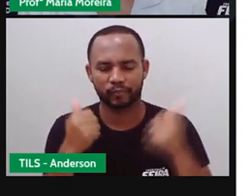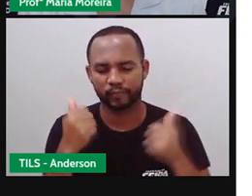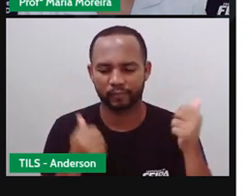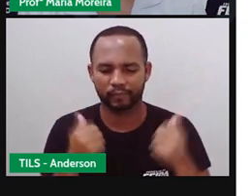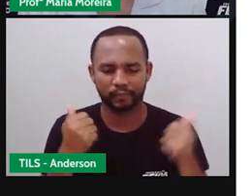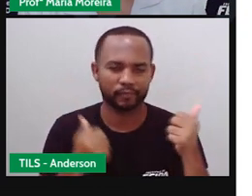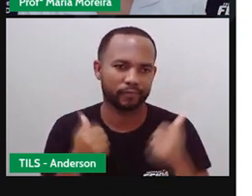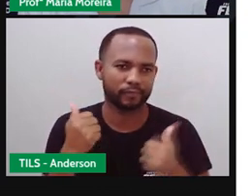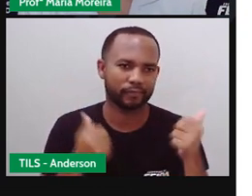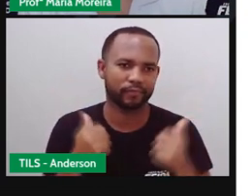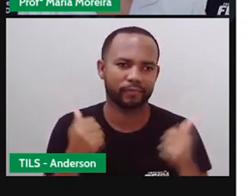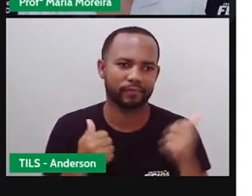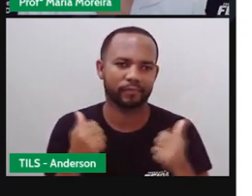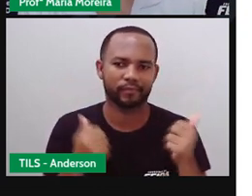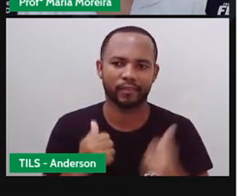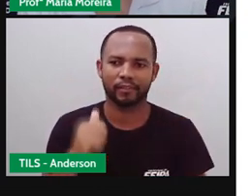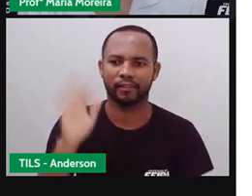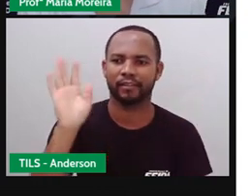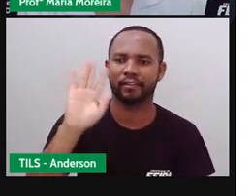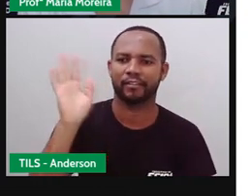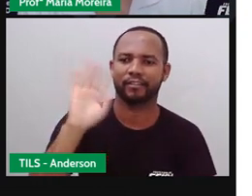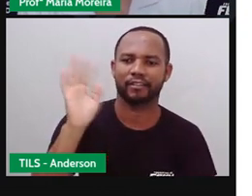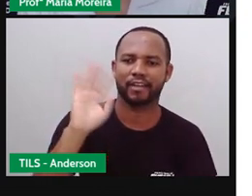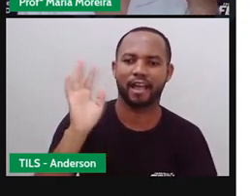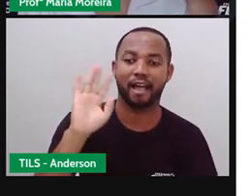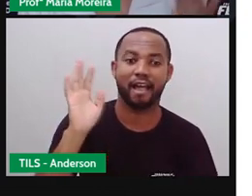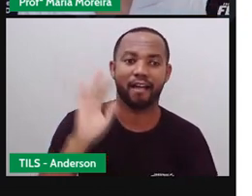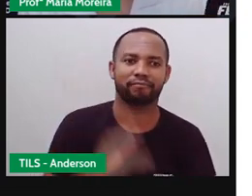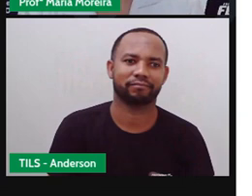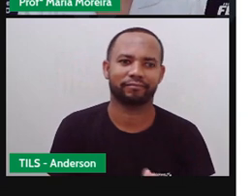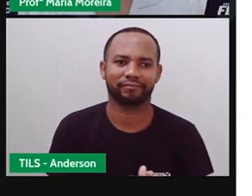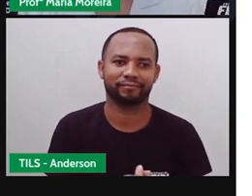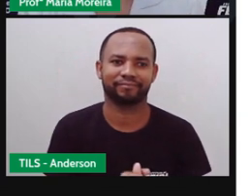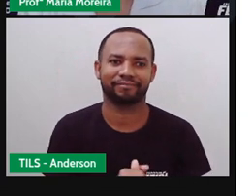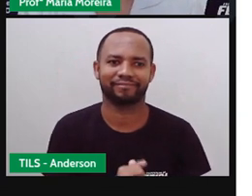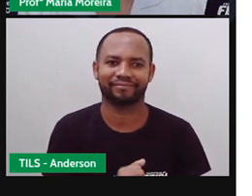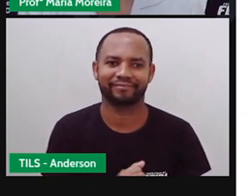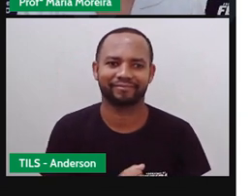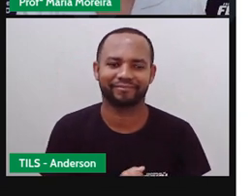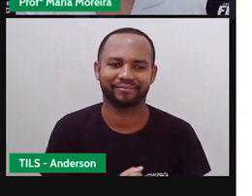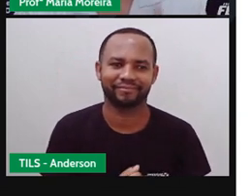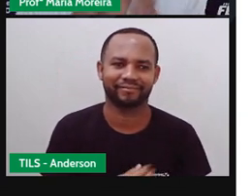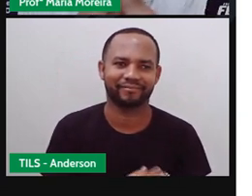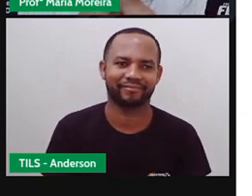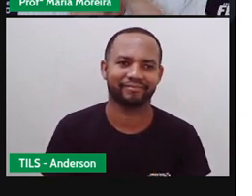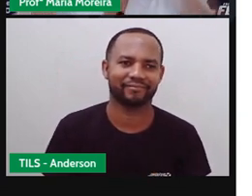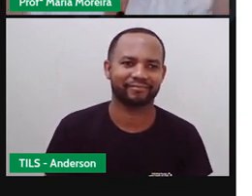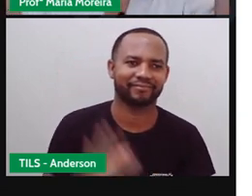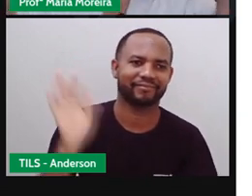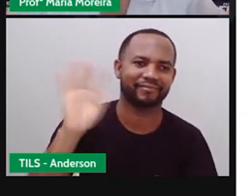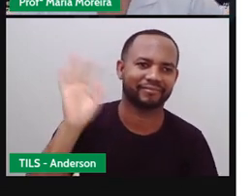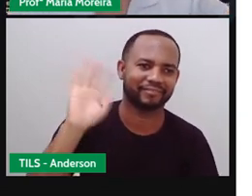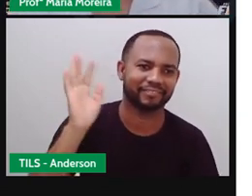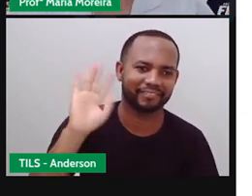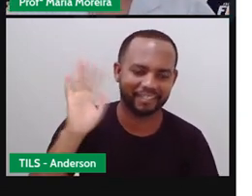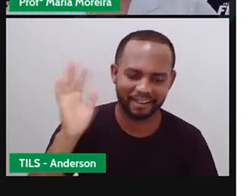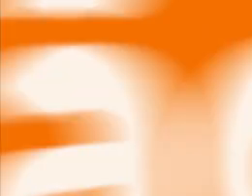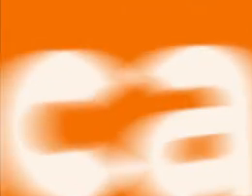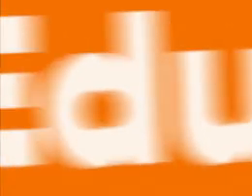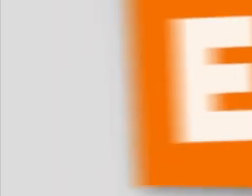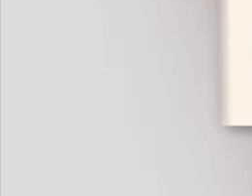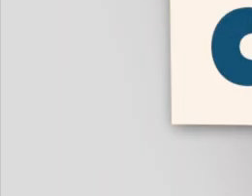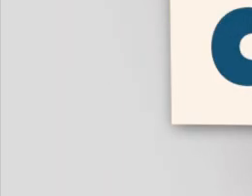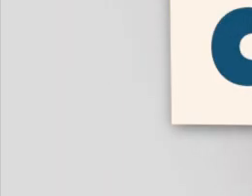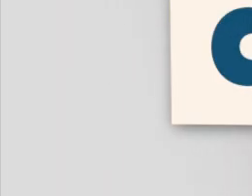de Anderson para vocês e até a nossa próxima aula não deixe de pegar as orientações aí com os professores de vocês tá beijão